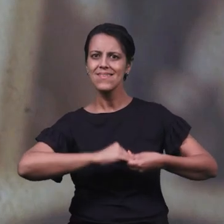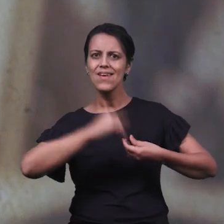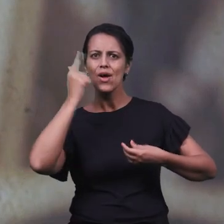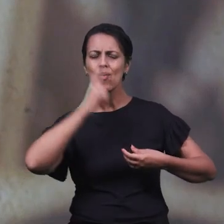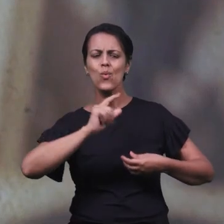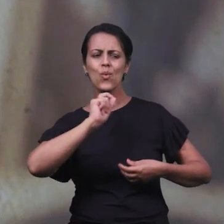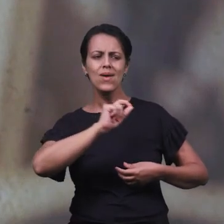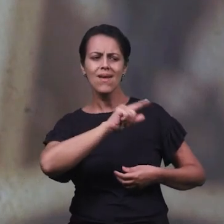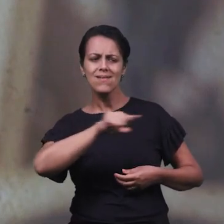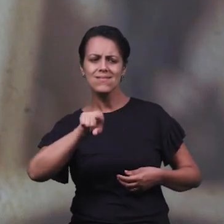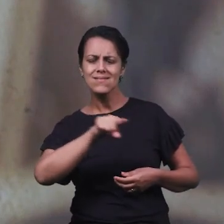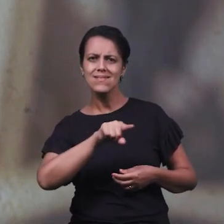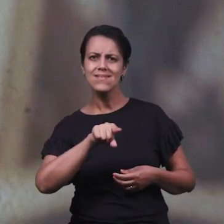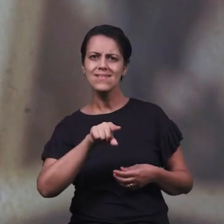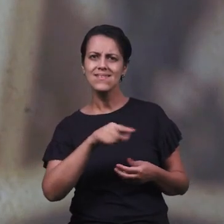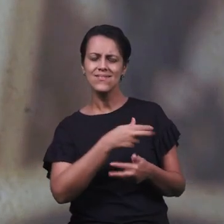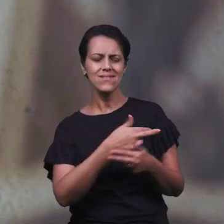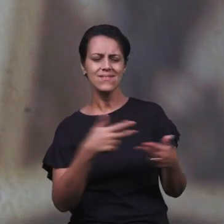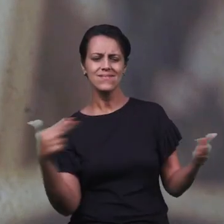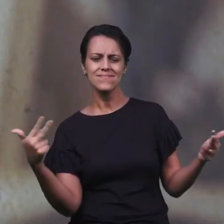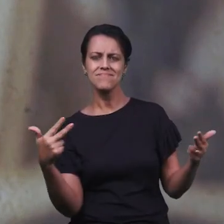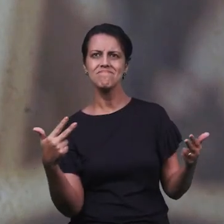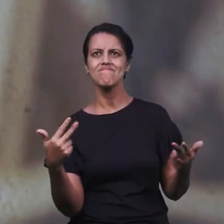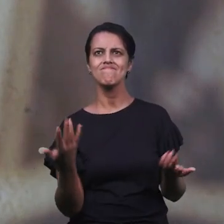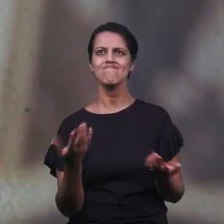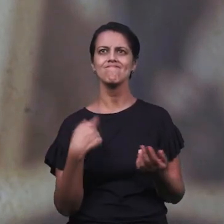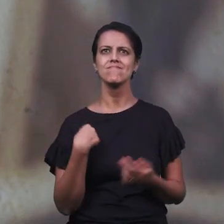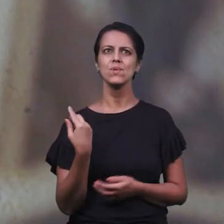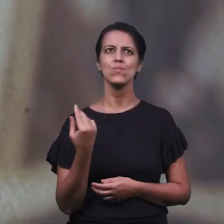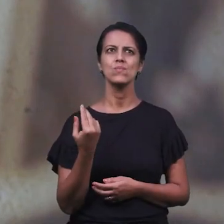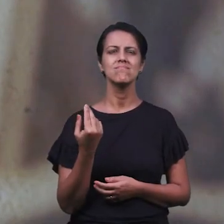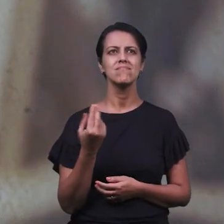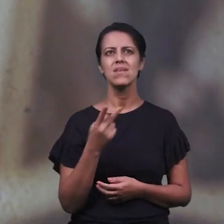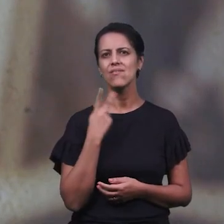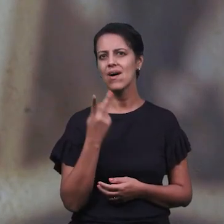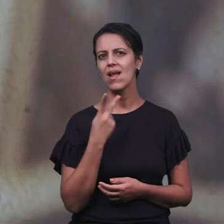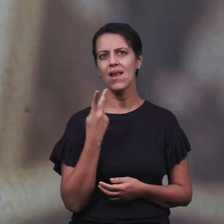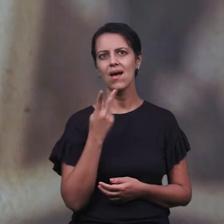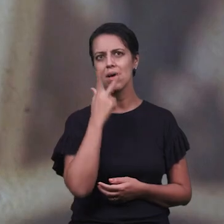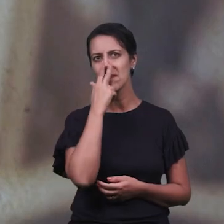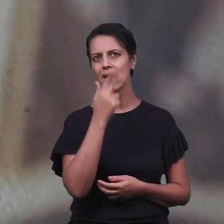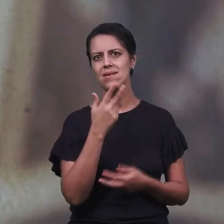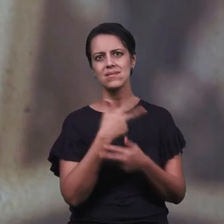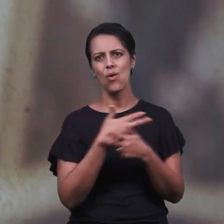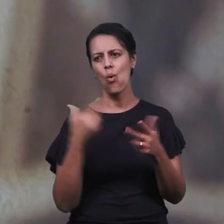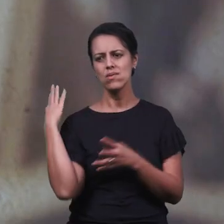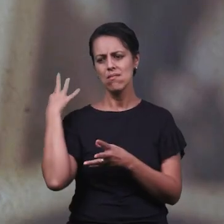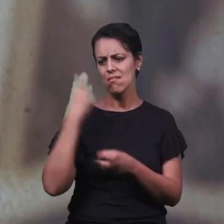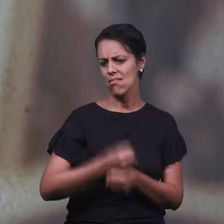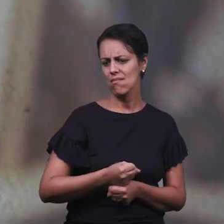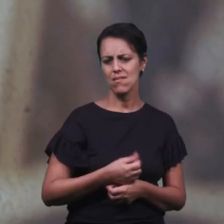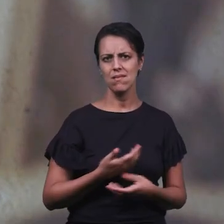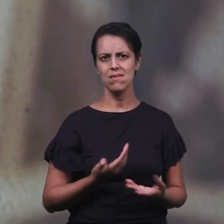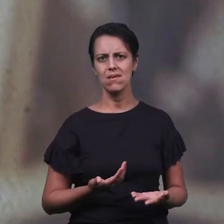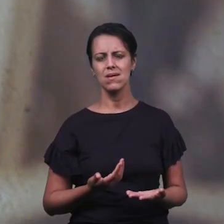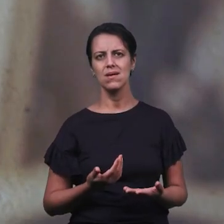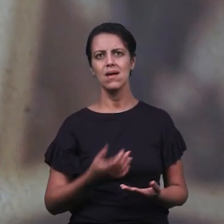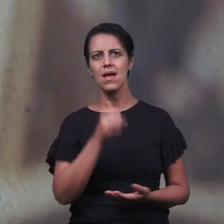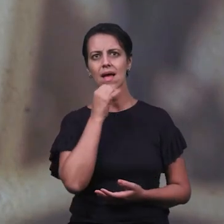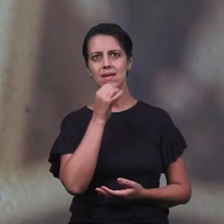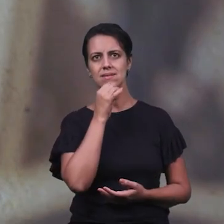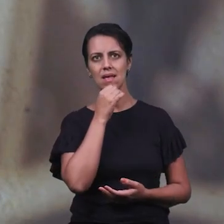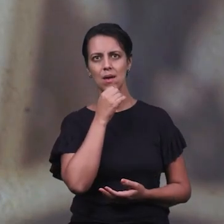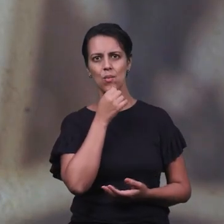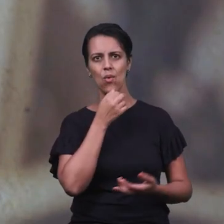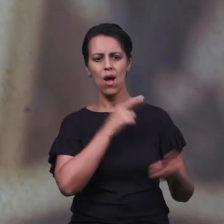coisas que vêm assim, eu vou usar aqui essa expressão, a reboque. Como, por exemplo, a própria relação